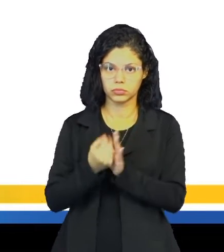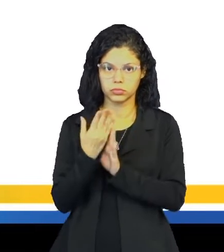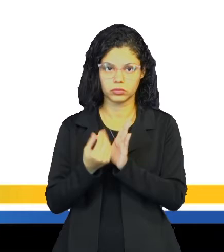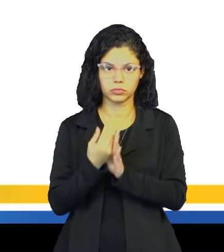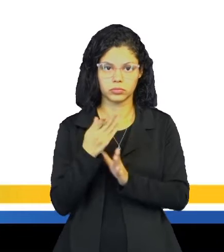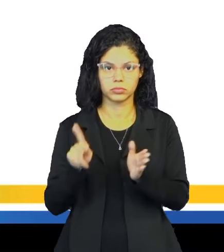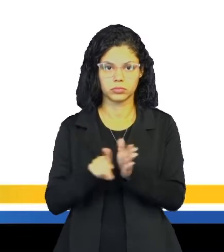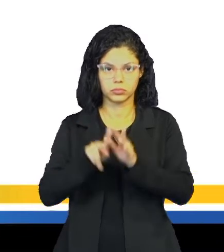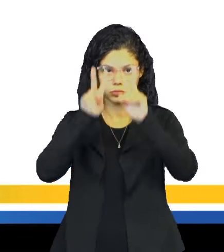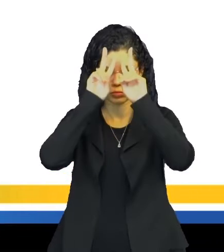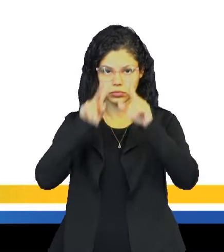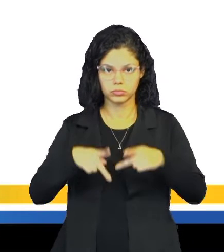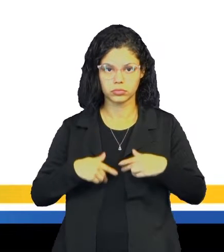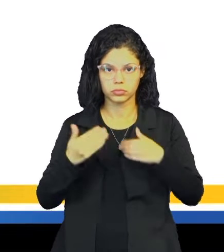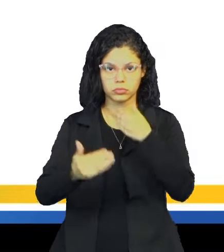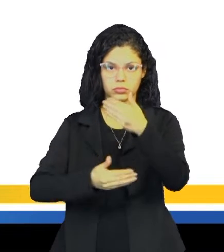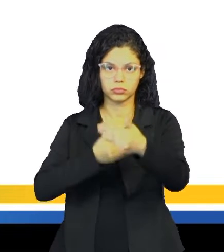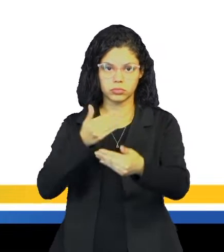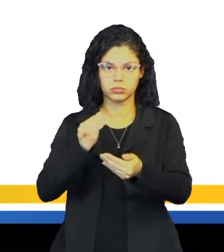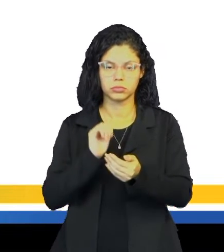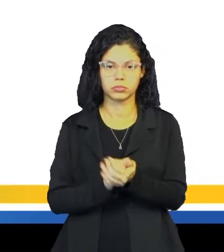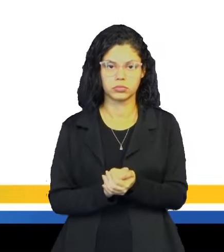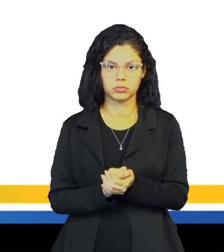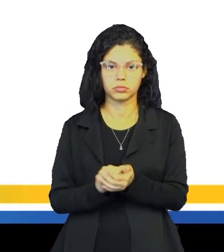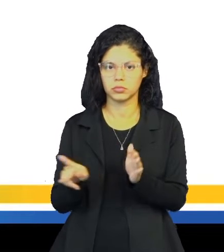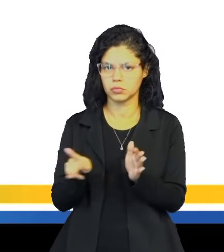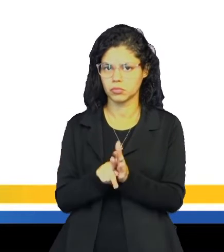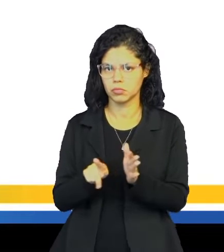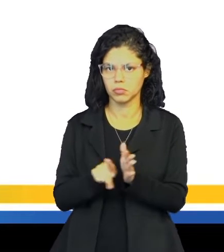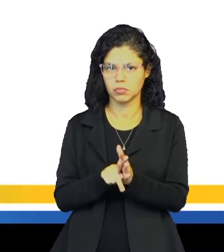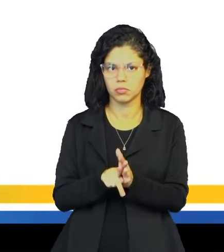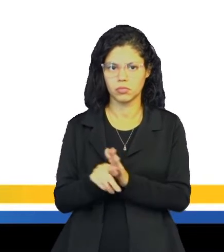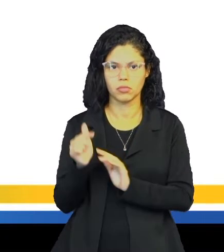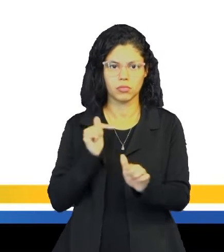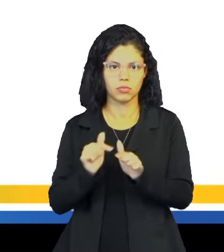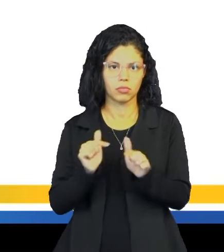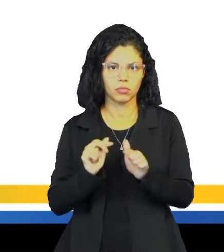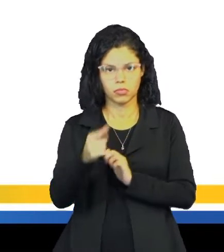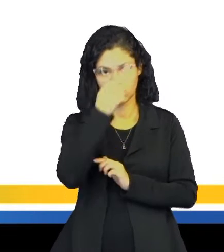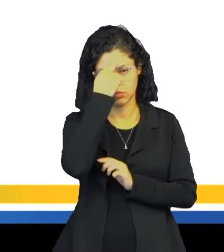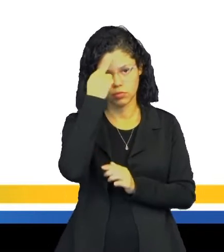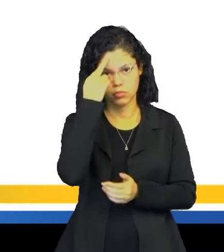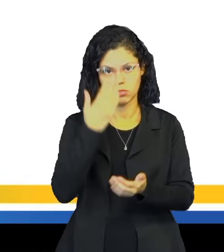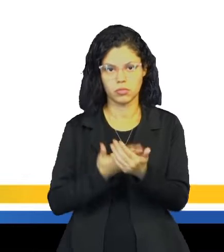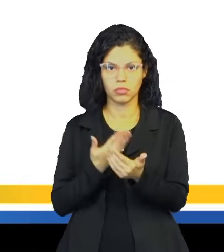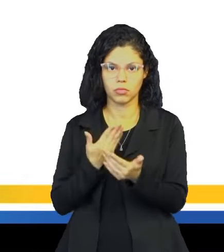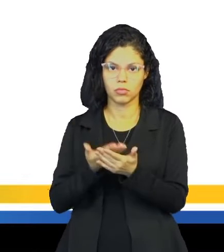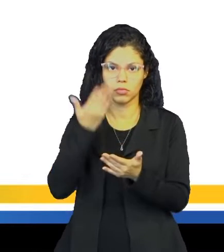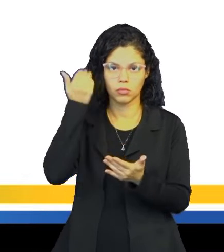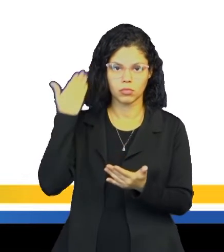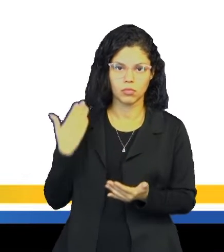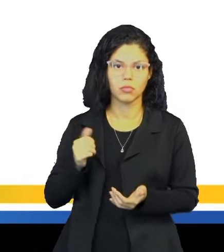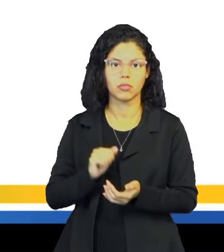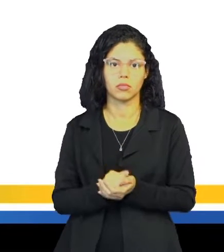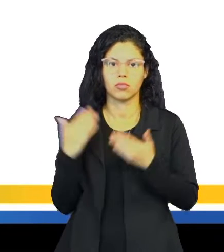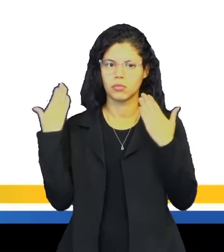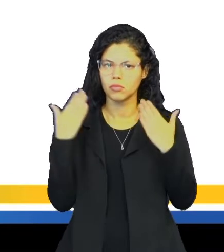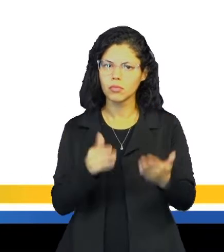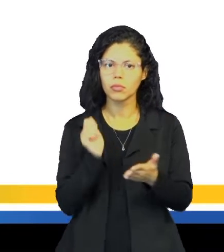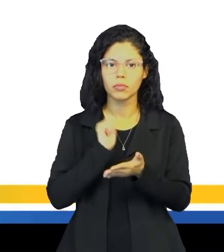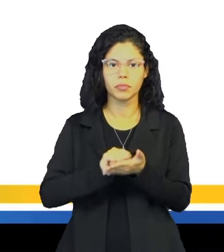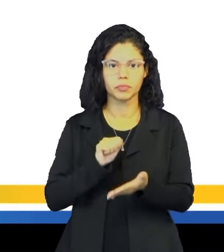pelos seres humanos ao longo do tempo e que são indispensáveis para o trabalho do historiador no estudo sobre o passado. São